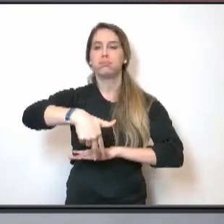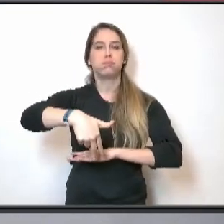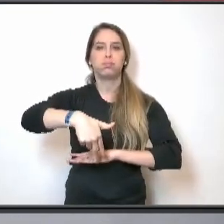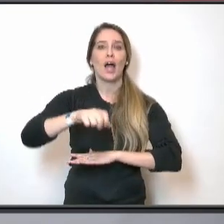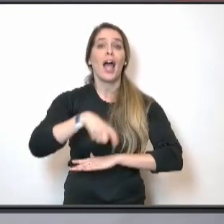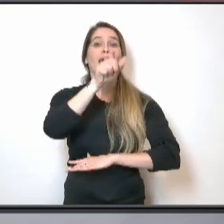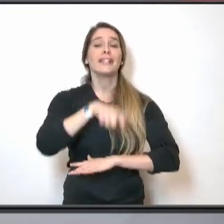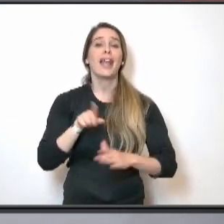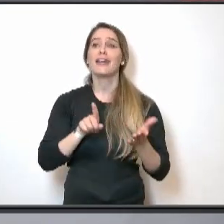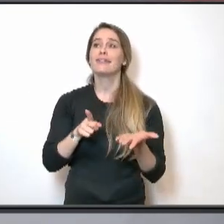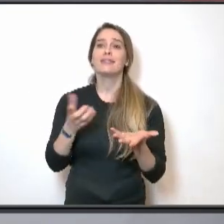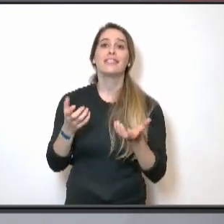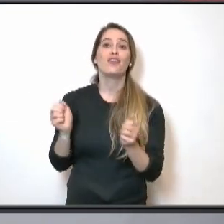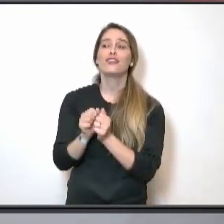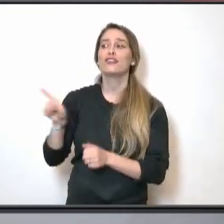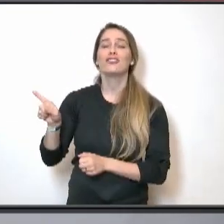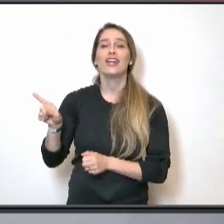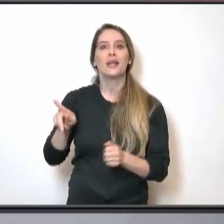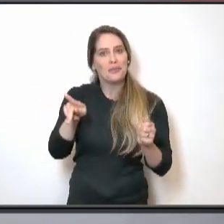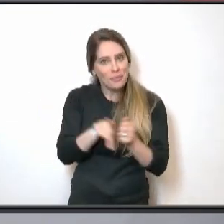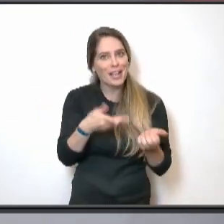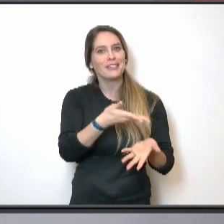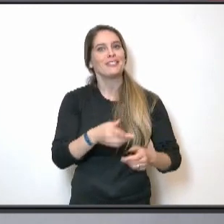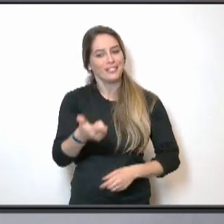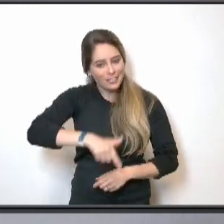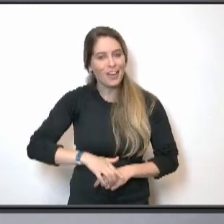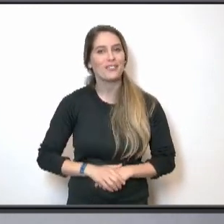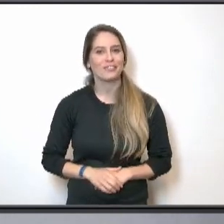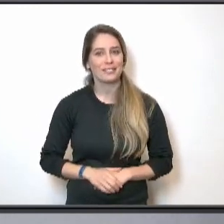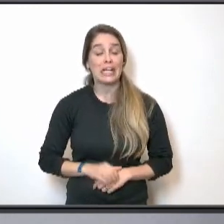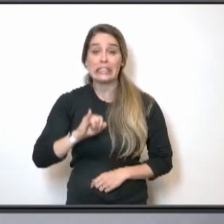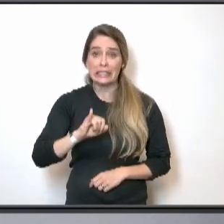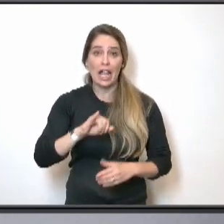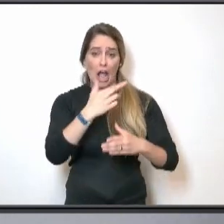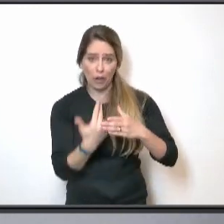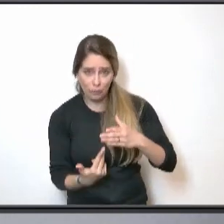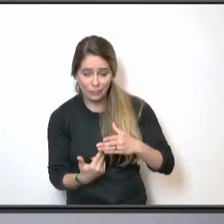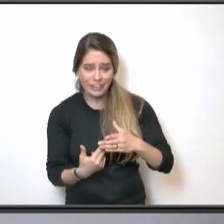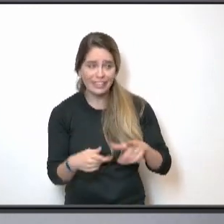mar? Esse é Pedro. Agora, Jesus ressuscita,